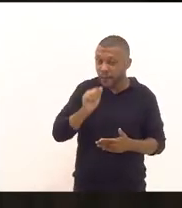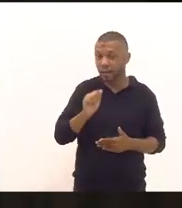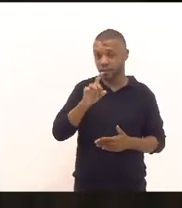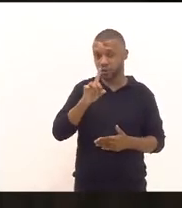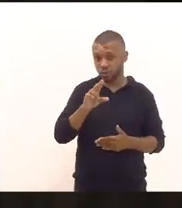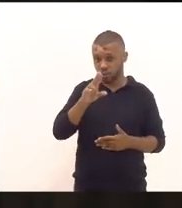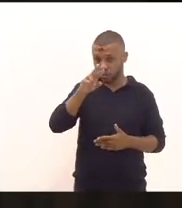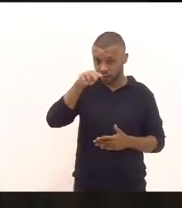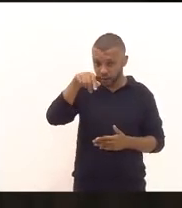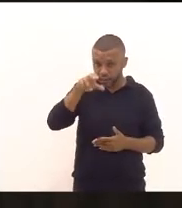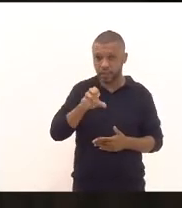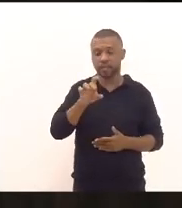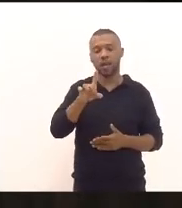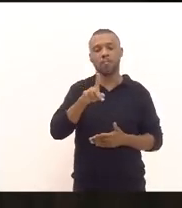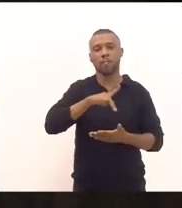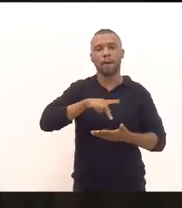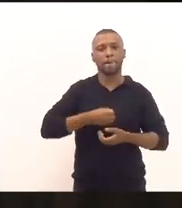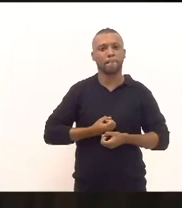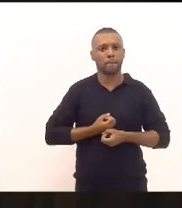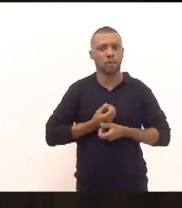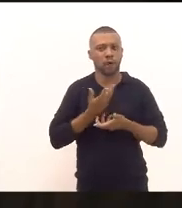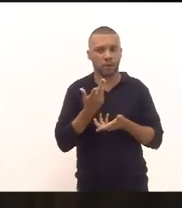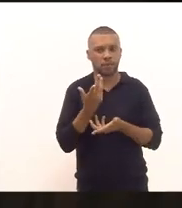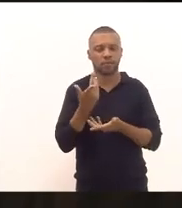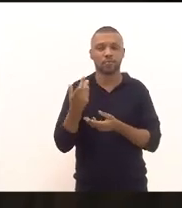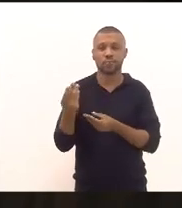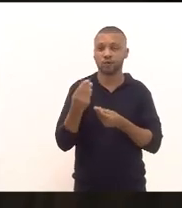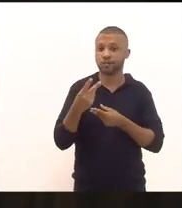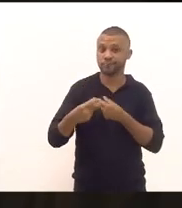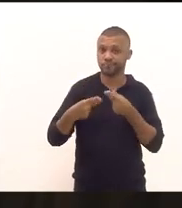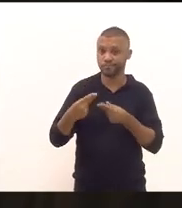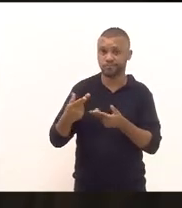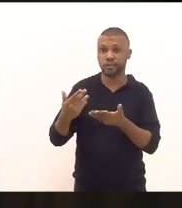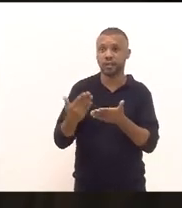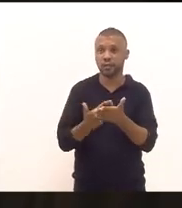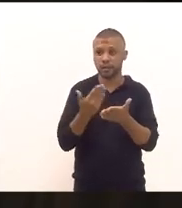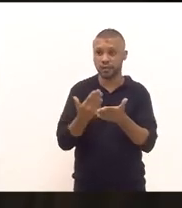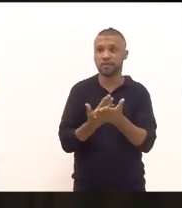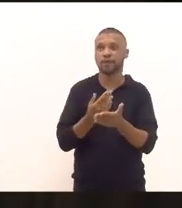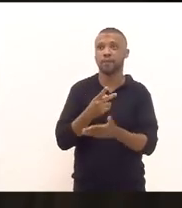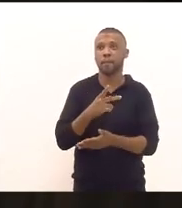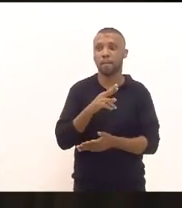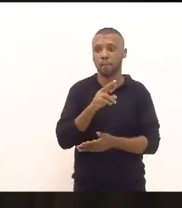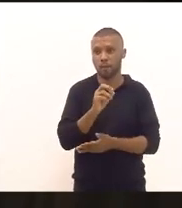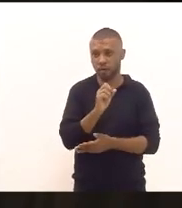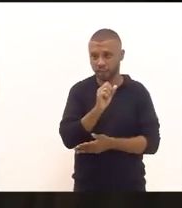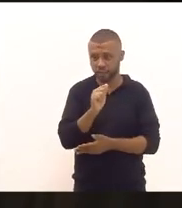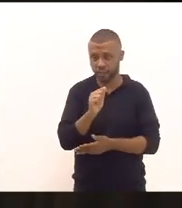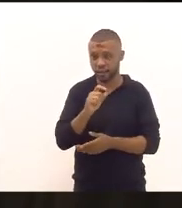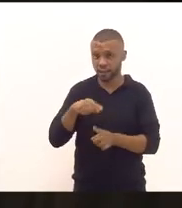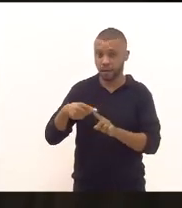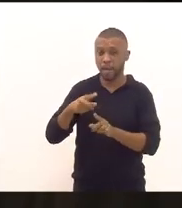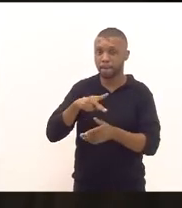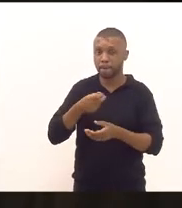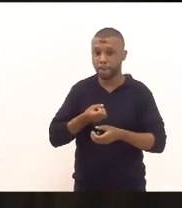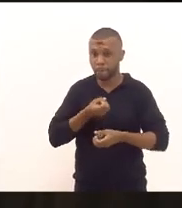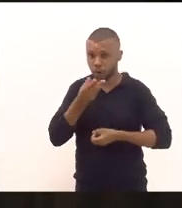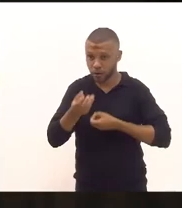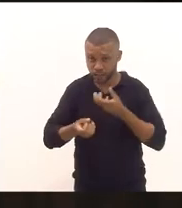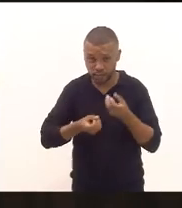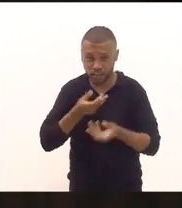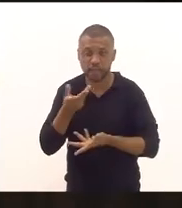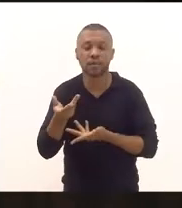que tá aqui uma poetisa que nos trouxe aqui seu livro prosa e poesia então quero agradecer então